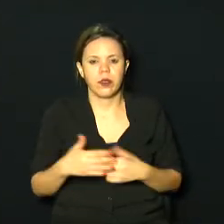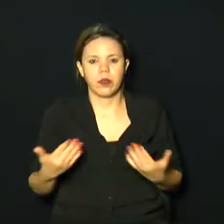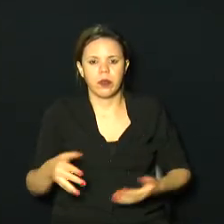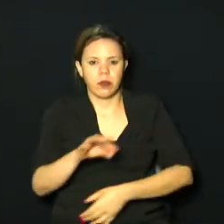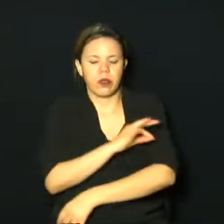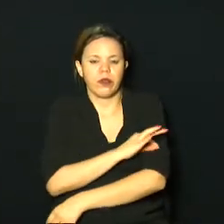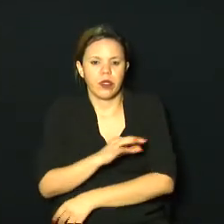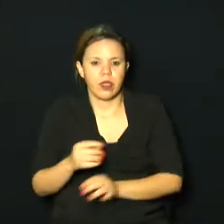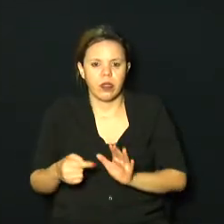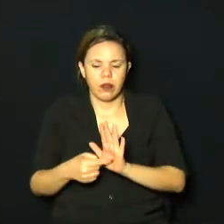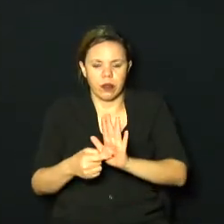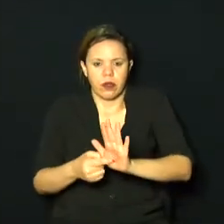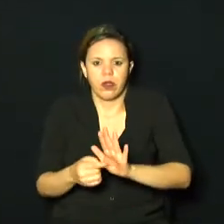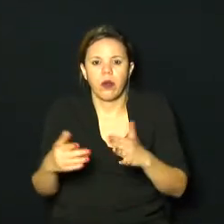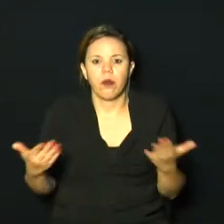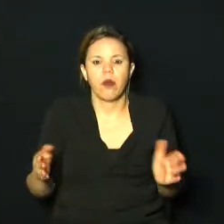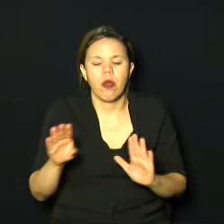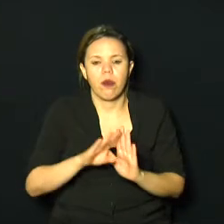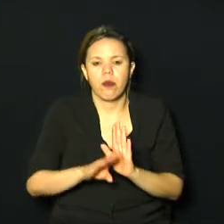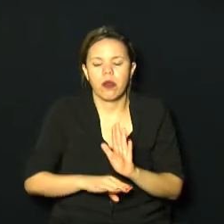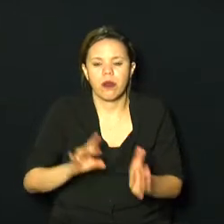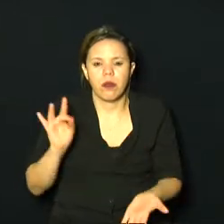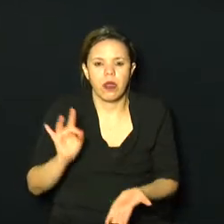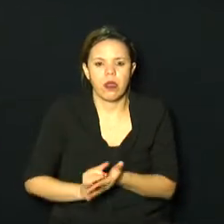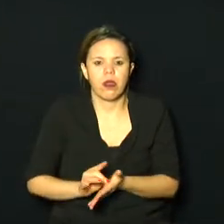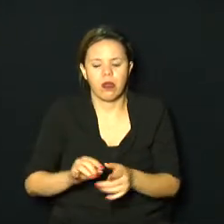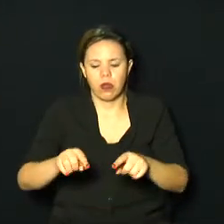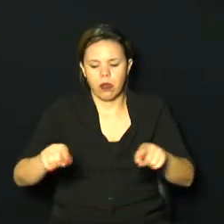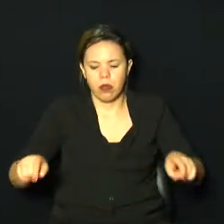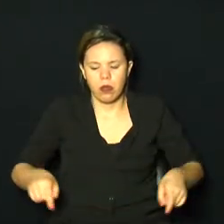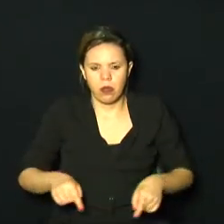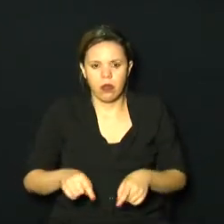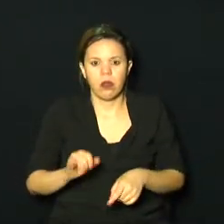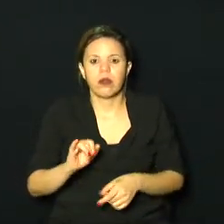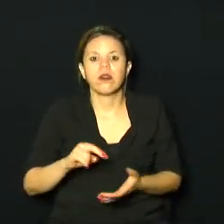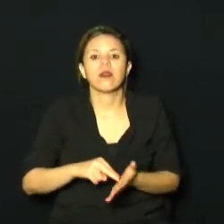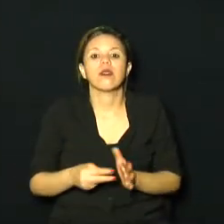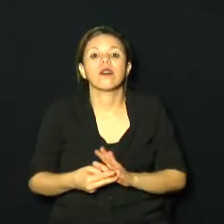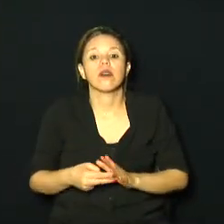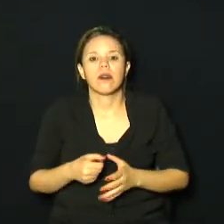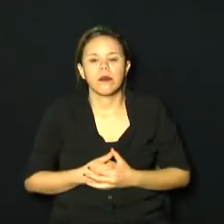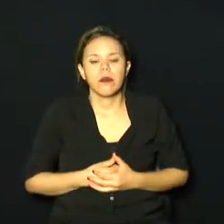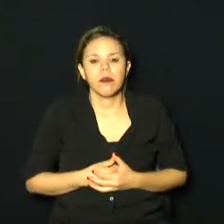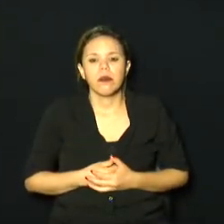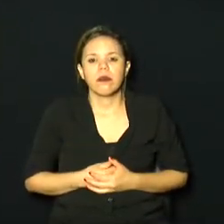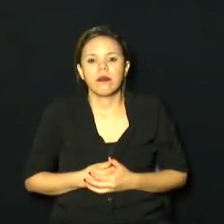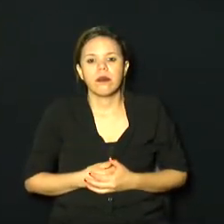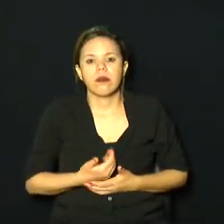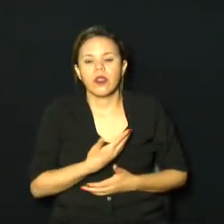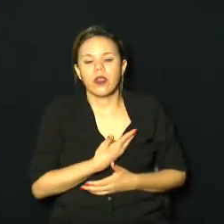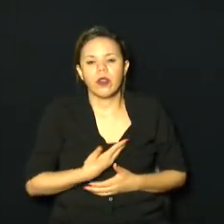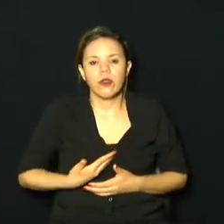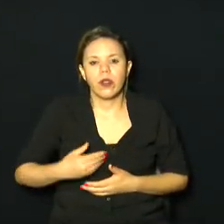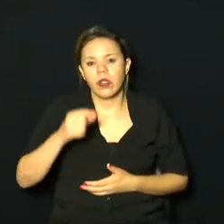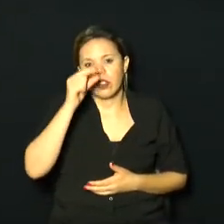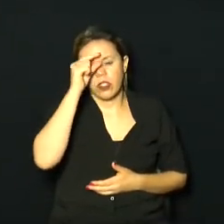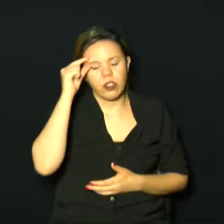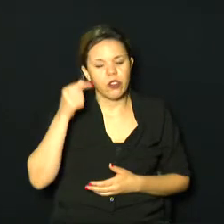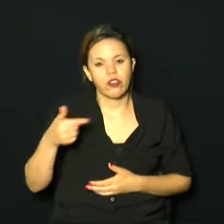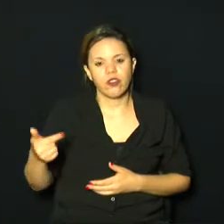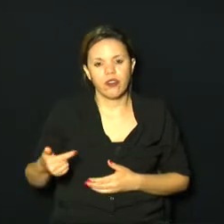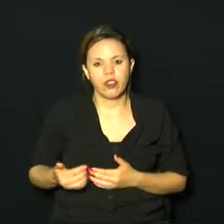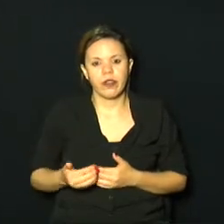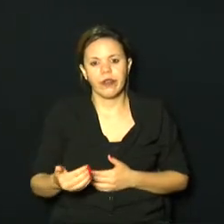prefeitura deve apresentar qual é o programa real do loteamento. Porque senão, sabe o que significa, governo Jonas? Que o segundo